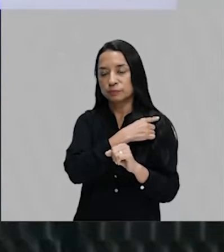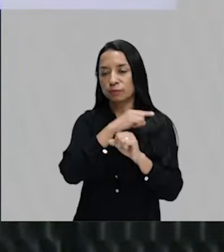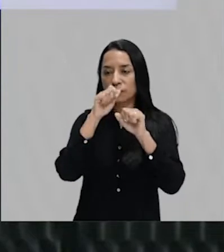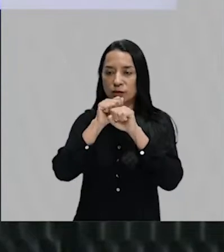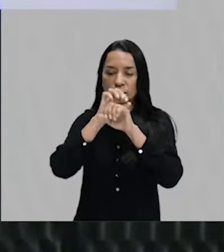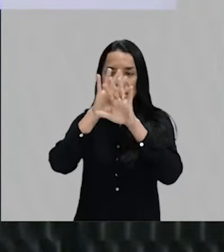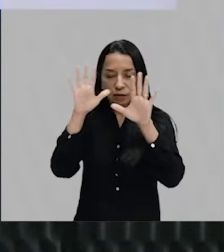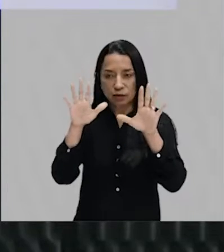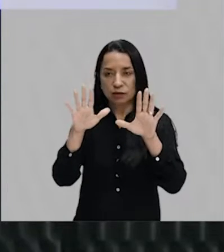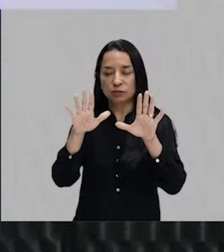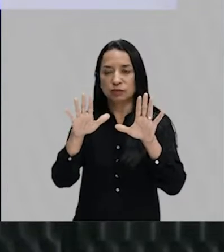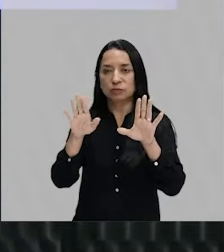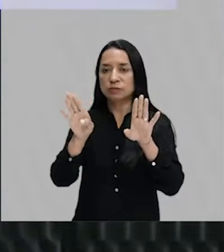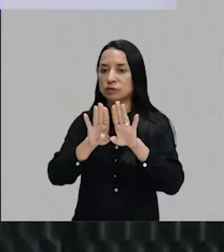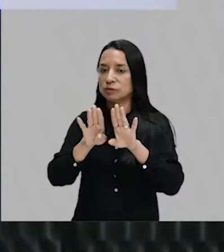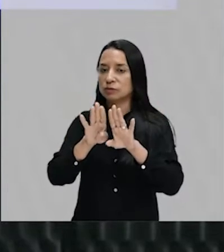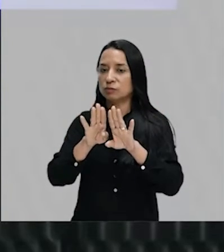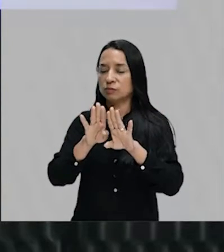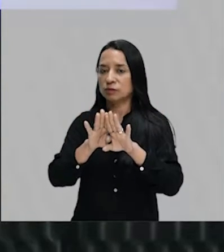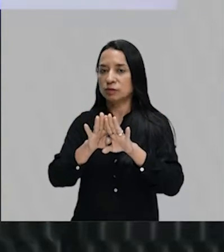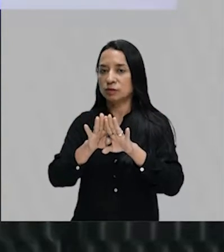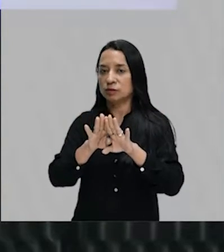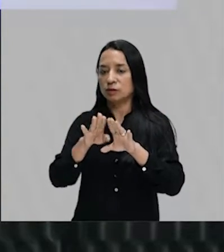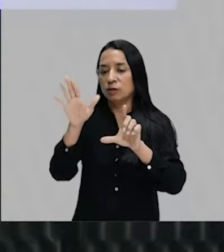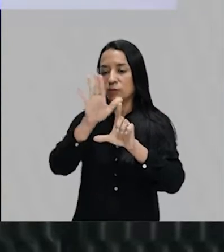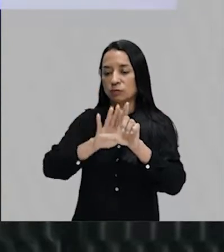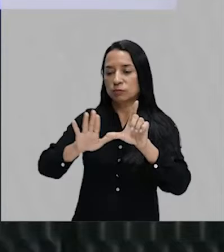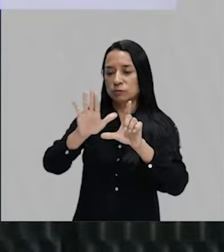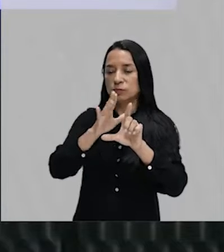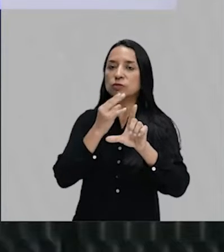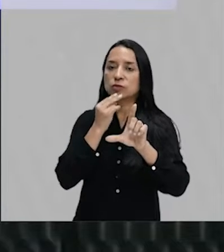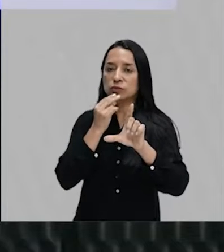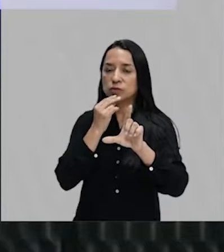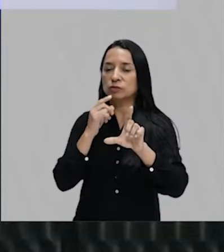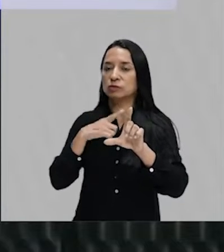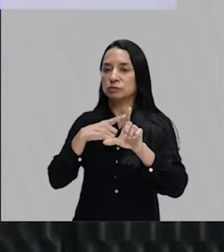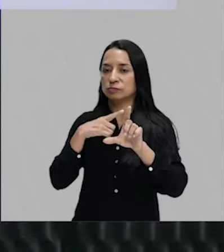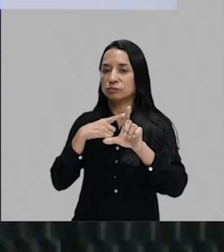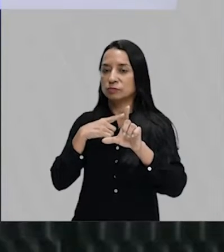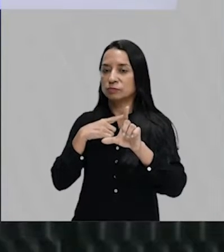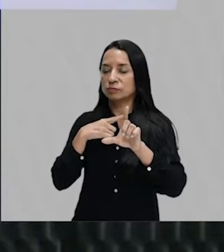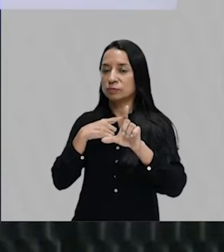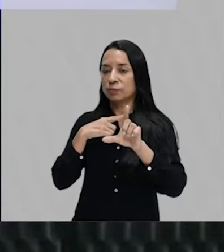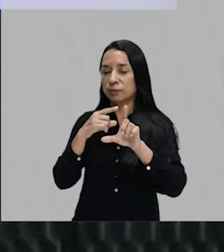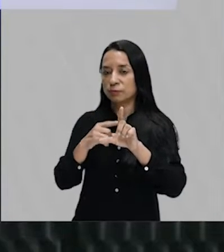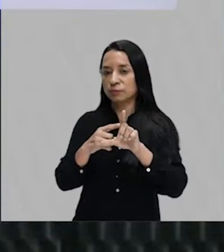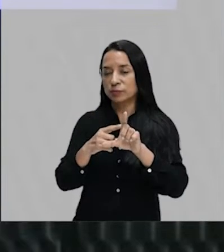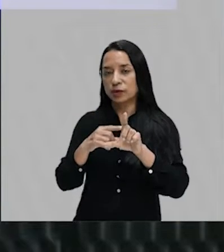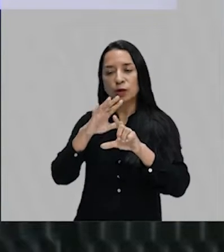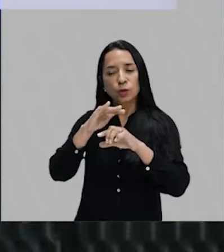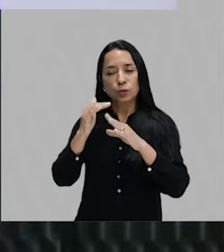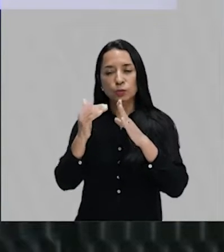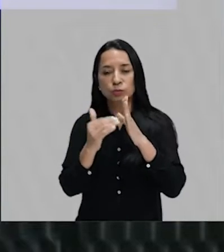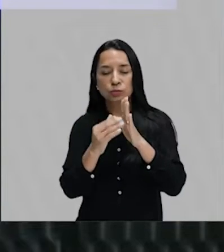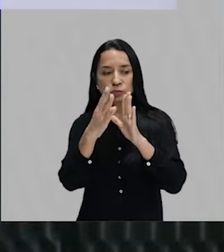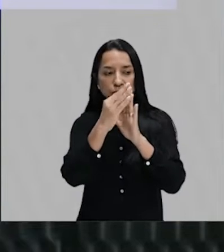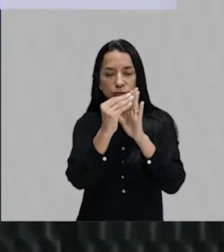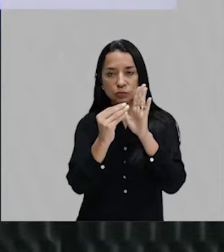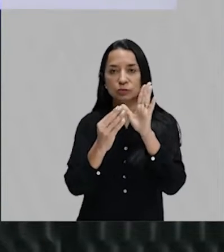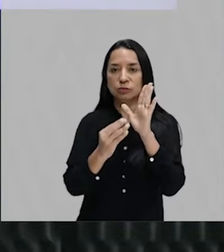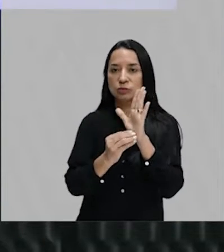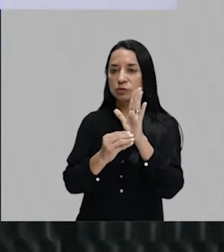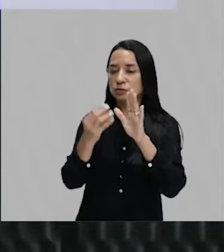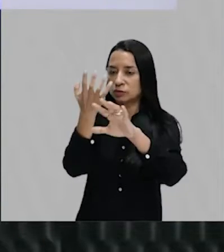mais claro lá no nosso canal oficial plataforma Gonçalves Dias você vai ter acesso a todo o conteúdo